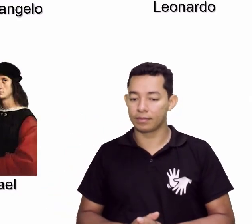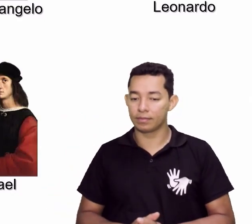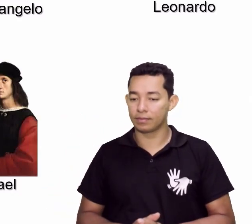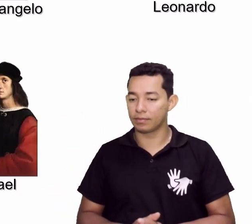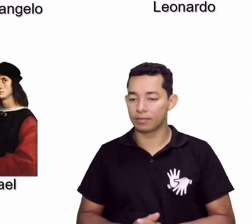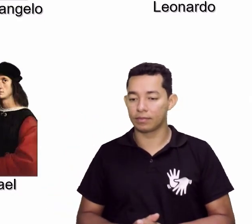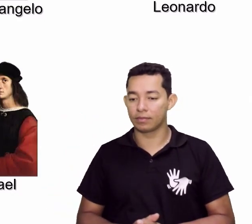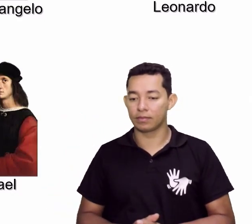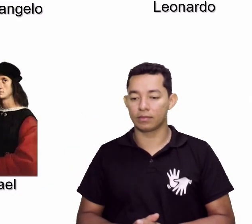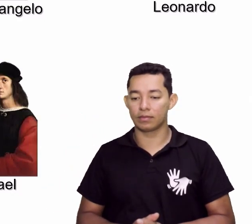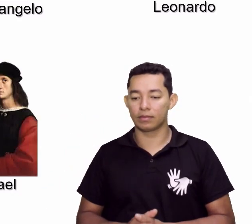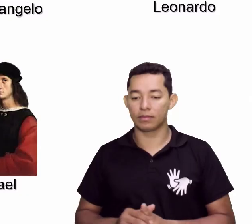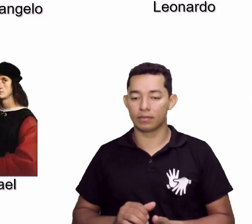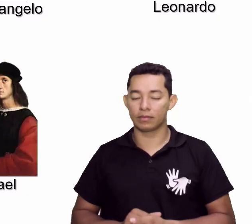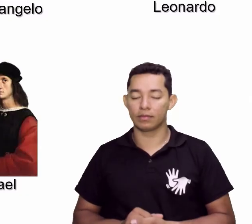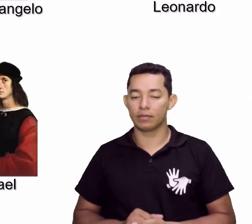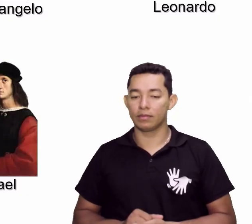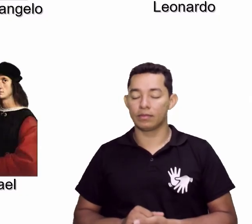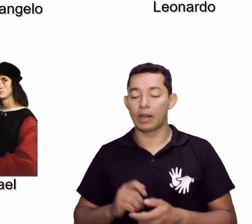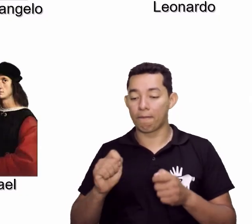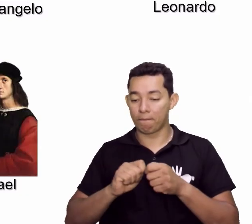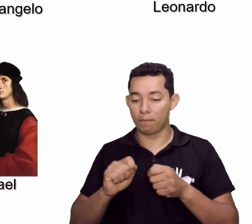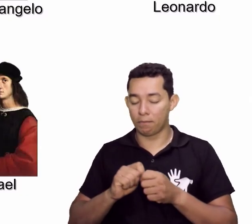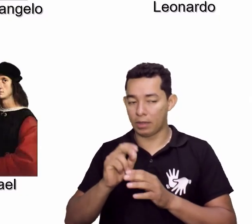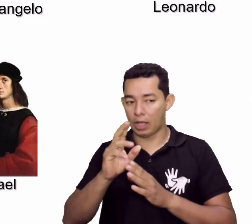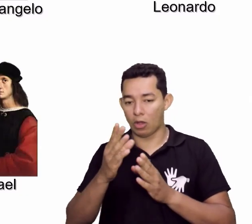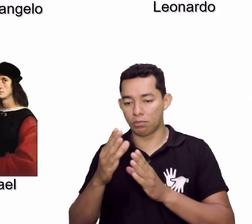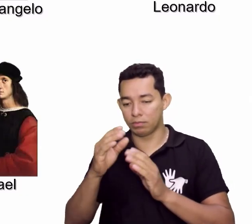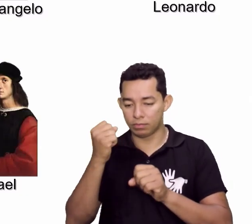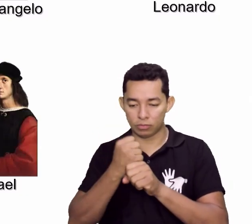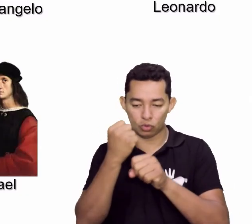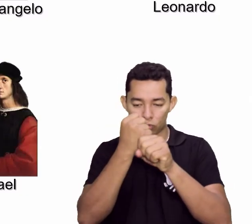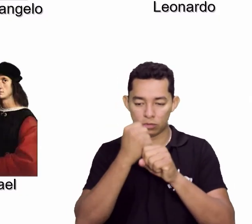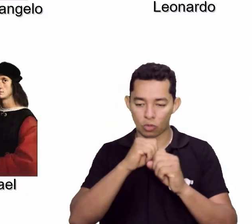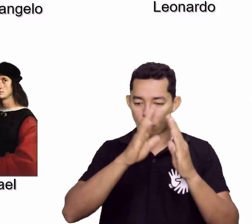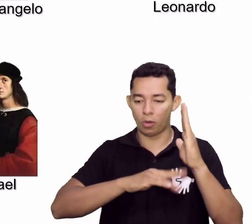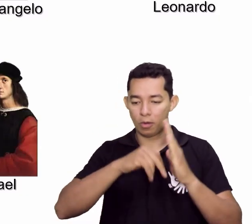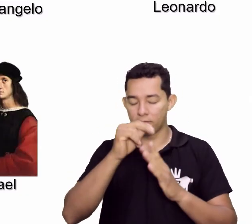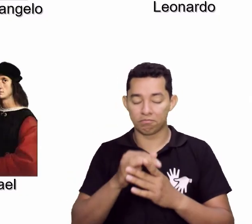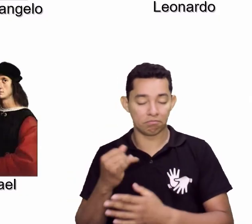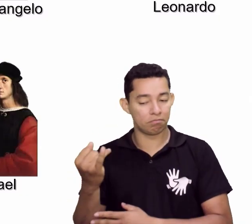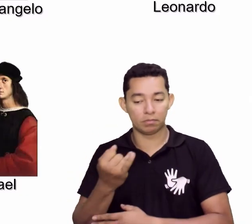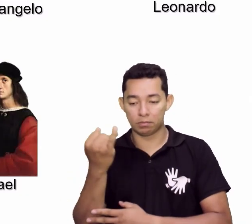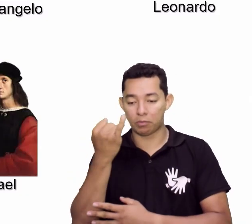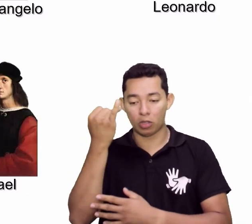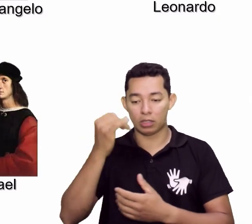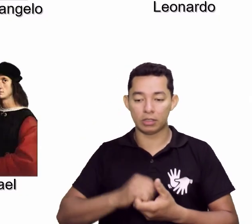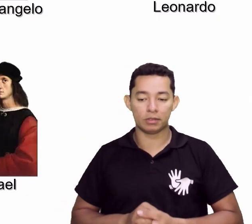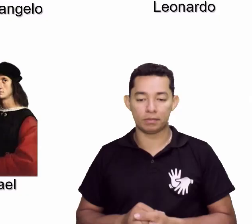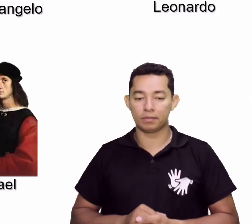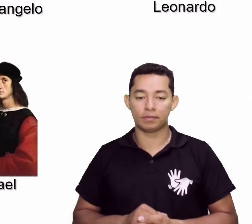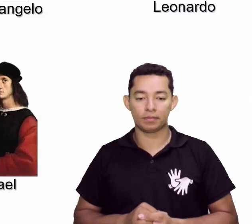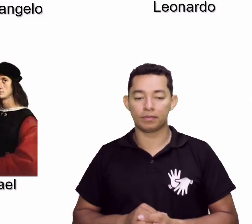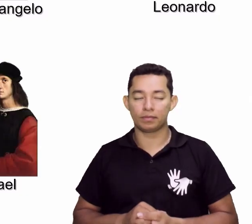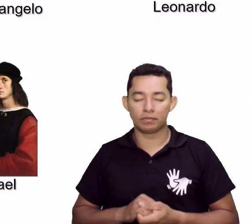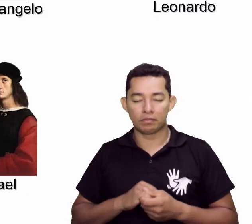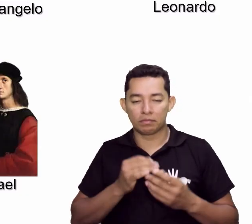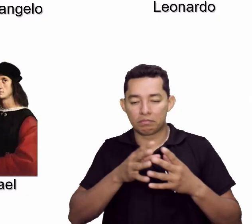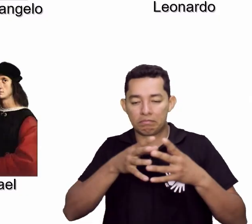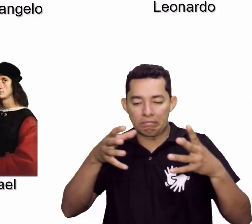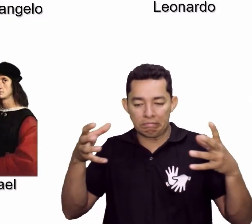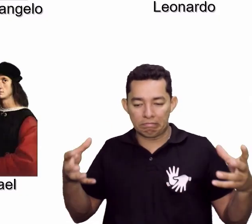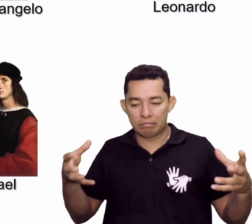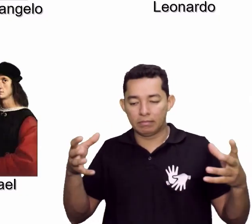Jacques-Louis David, né, e o Rafael aqui também que eu já falei, né? Então vamos lá, eles criaram obras